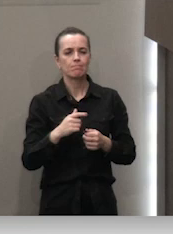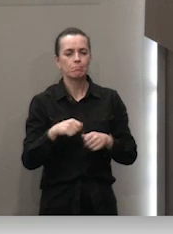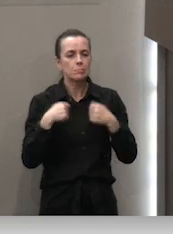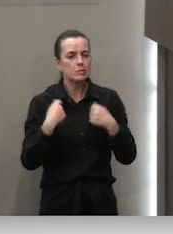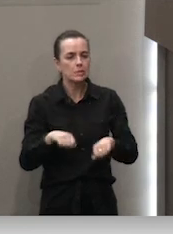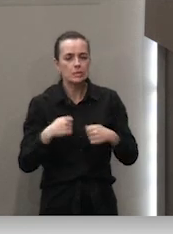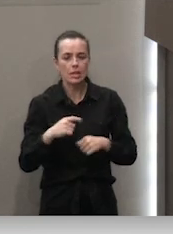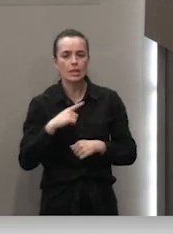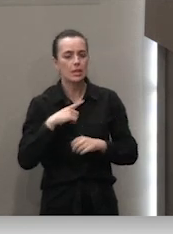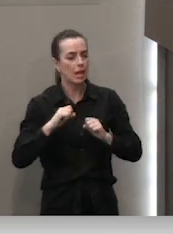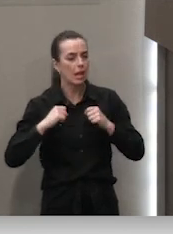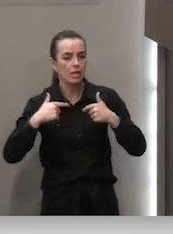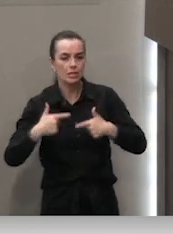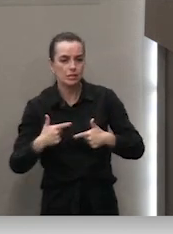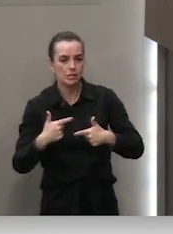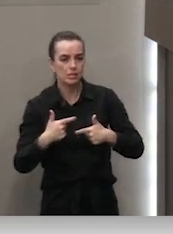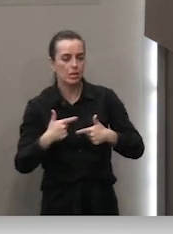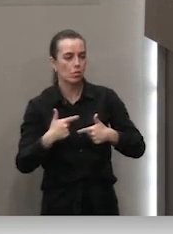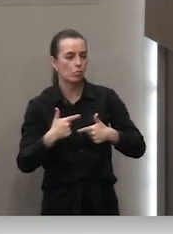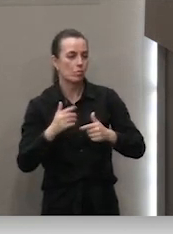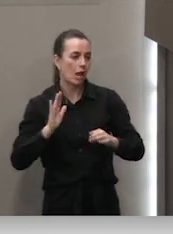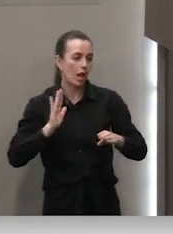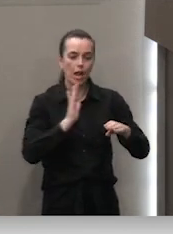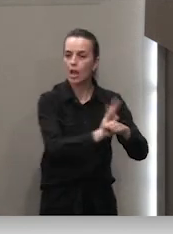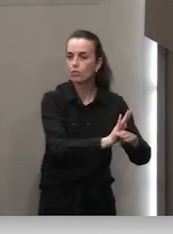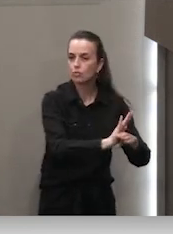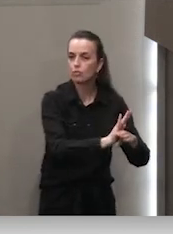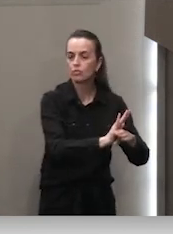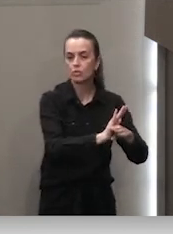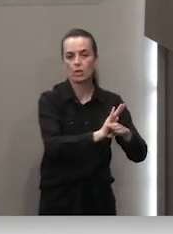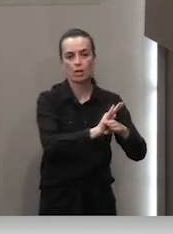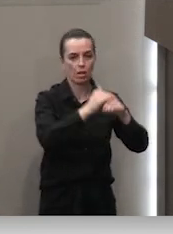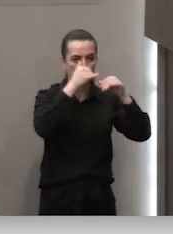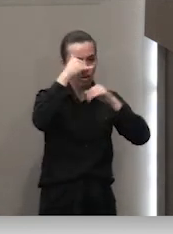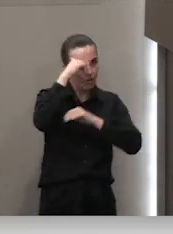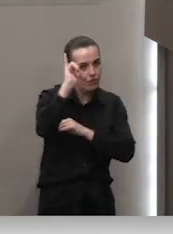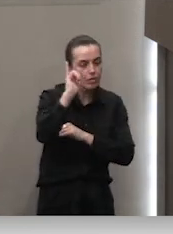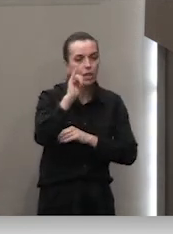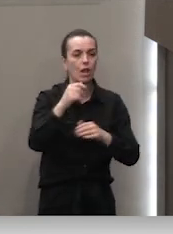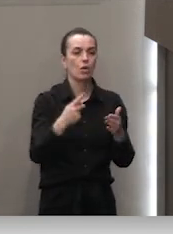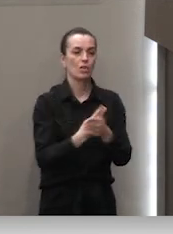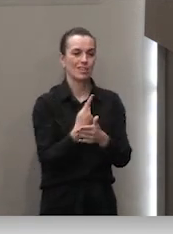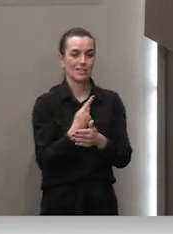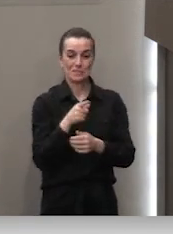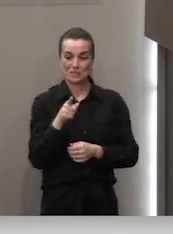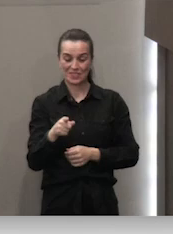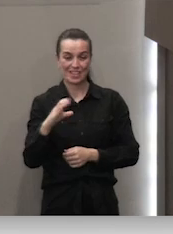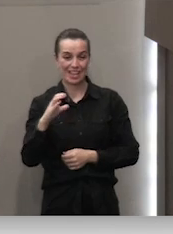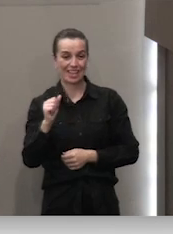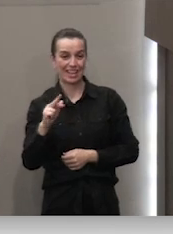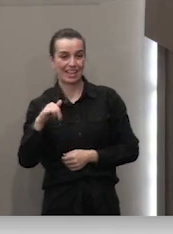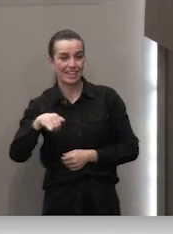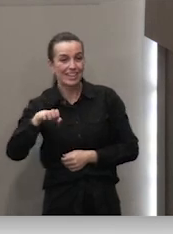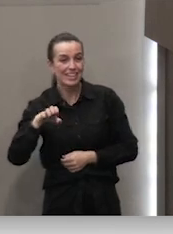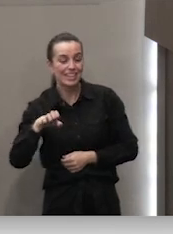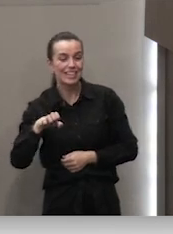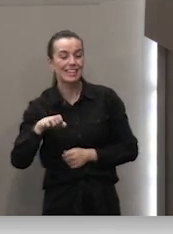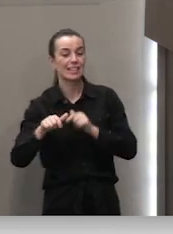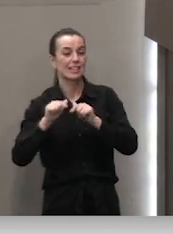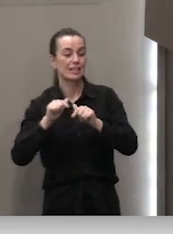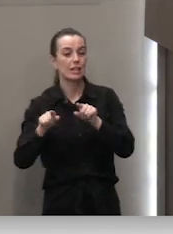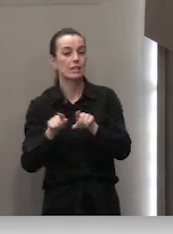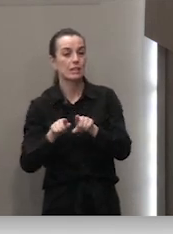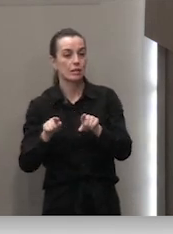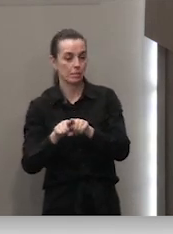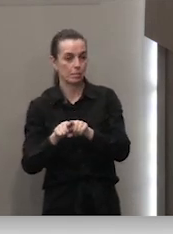efetiva para que isso não ocorresse. E a doutora Karine Bona, vereador Tiaquinho, além de trabalhar também no fórum, né, como acompanhamento